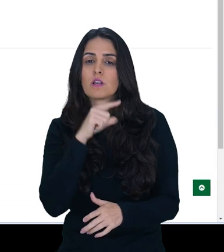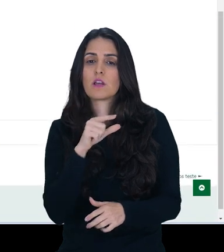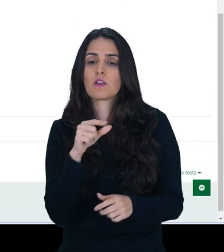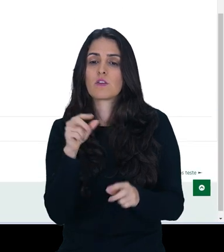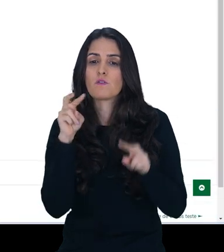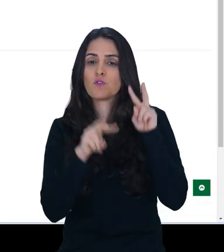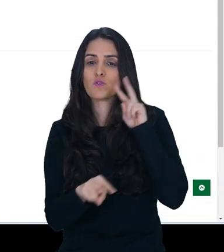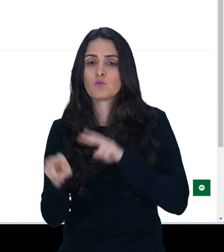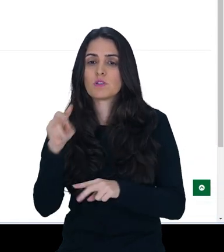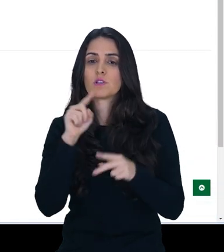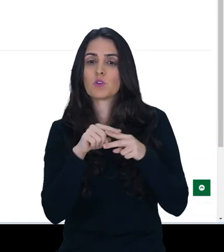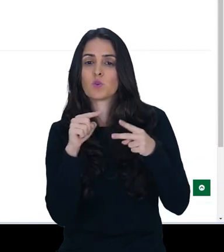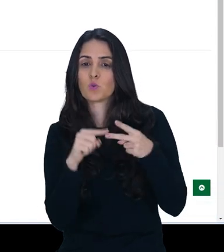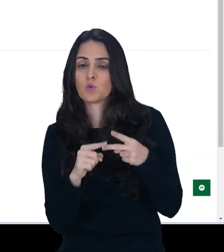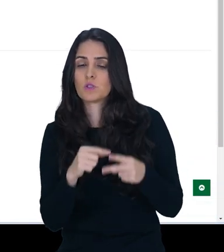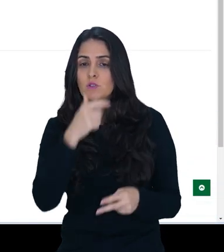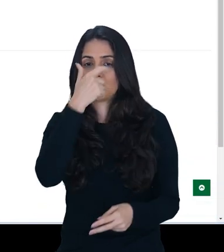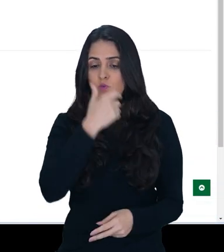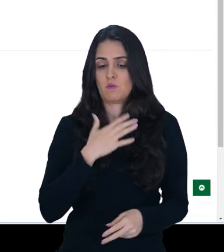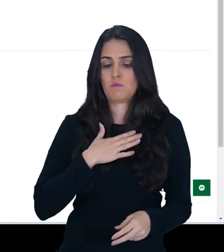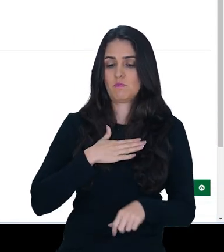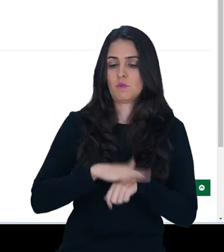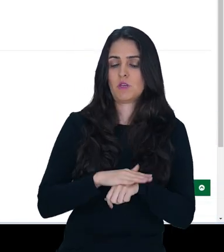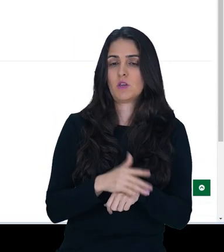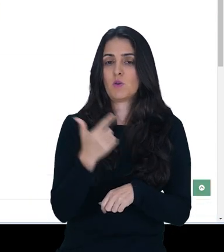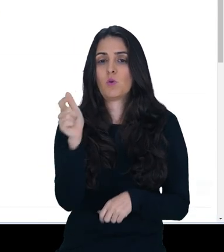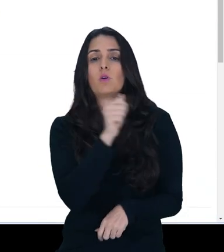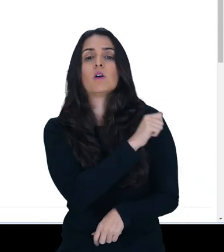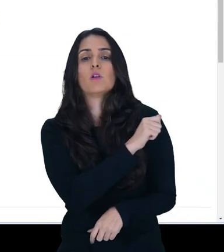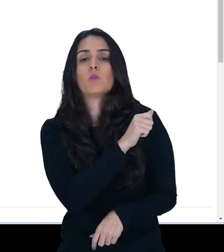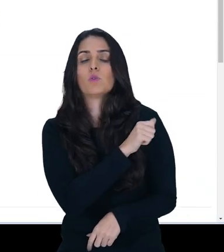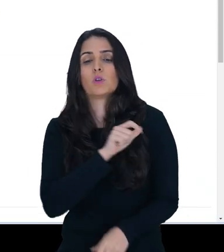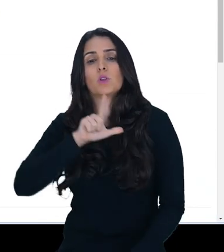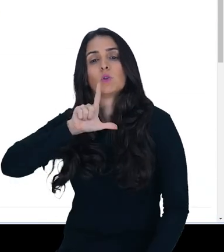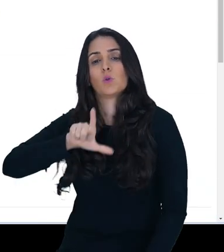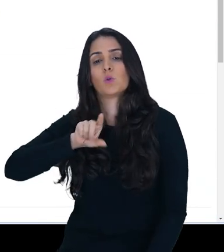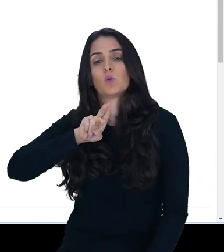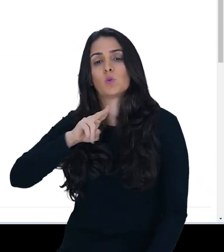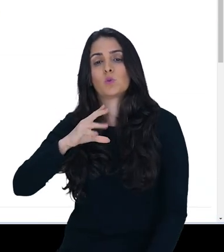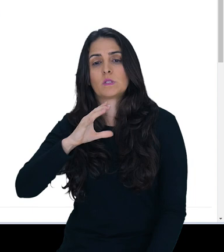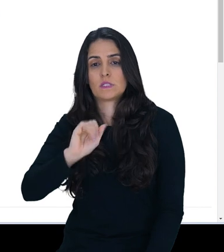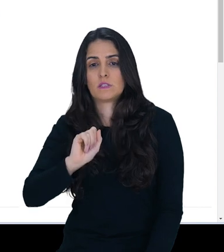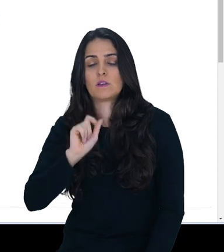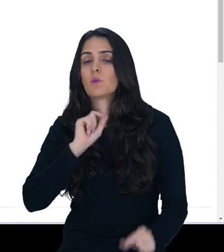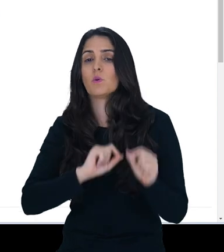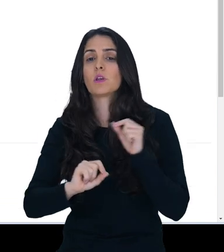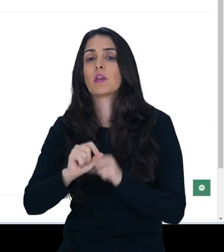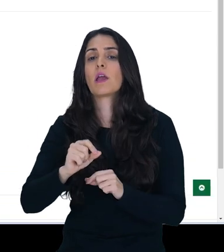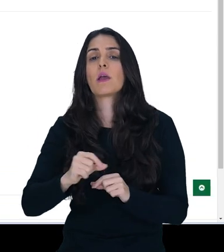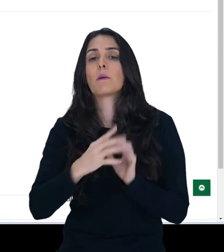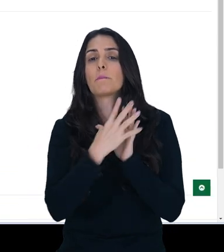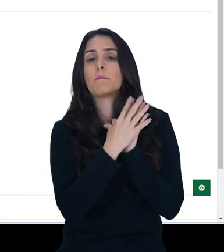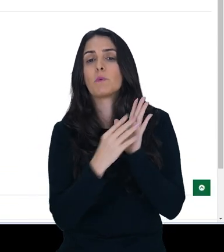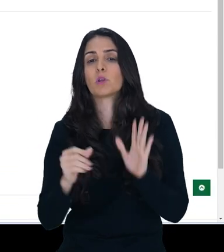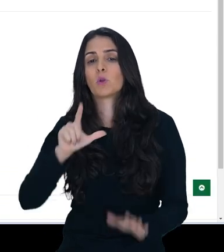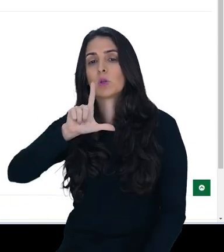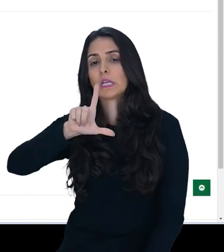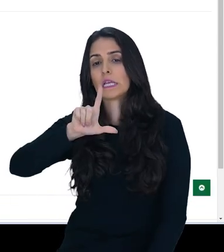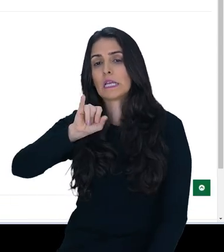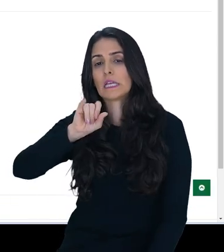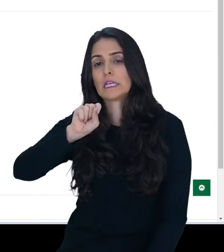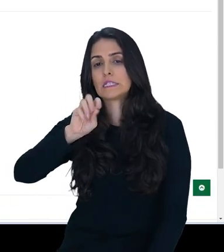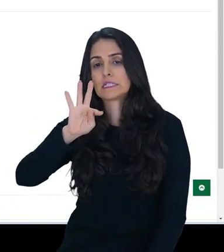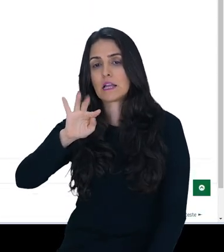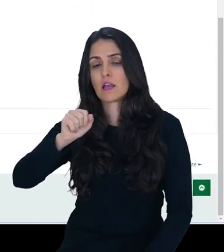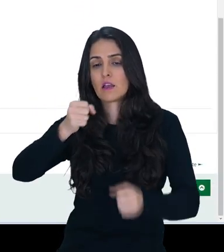tem duas postagens aqui uma meia uma da aluna Lúcia Esmeralda o que que esse modelo de lista é quando eu vejo todos